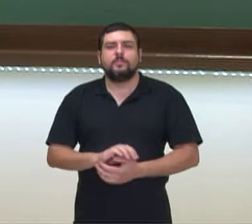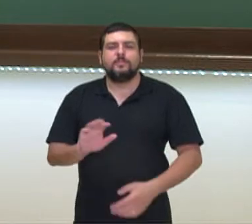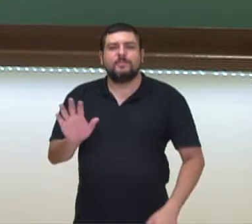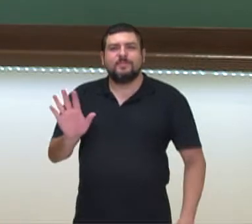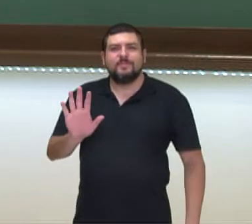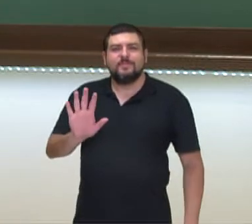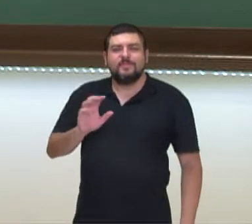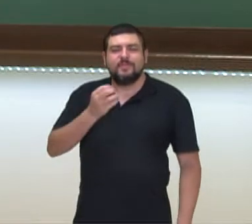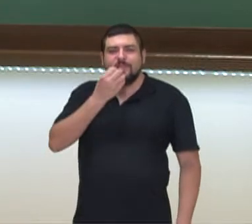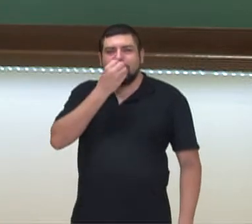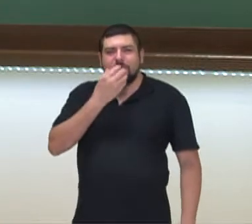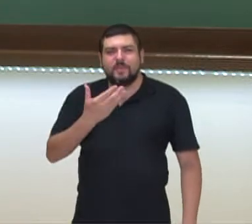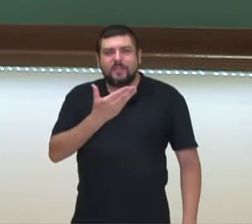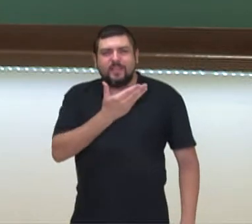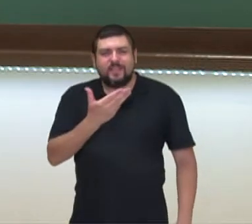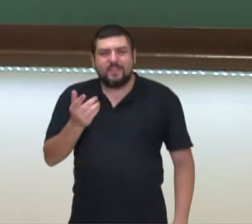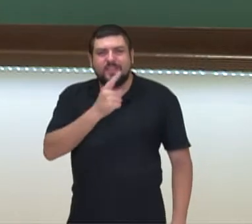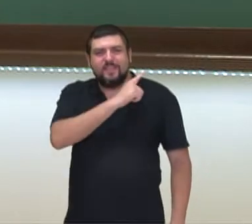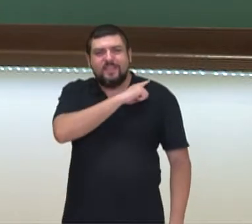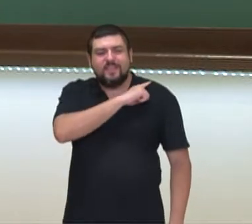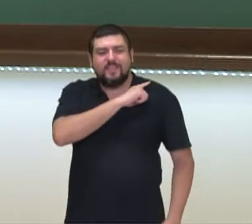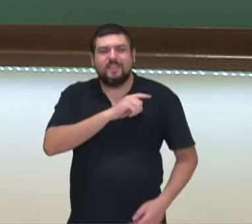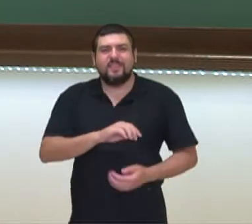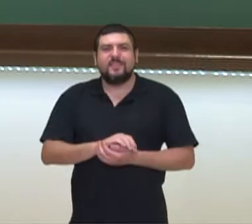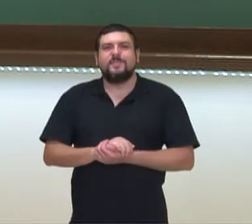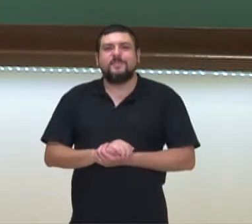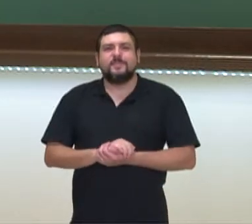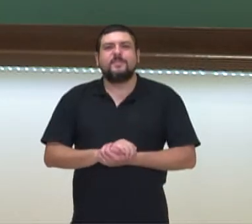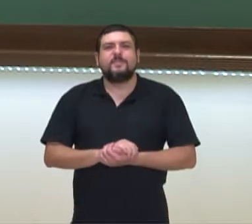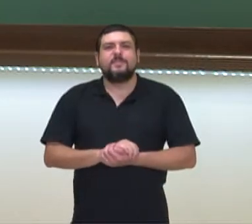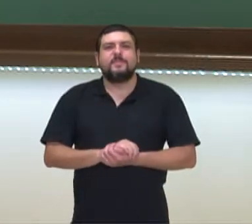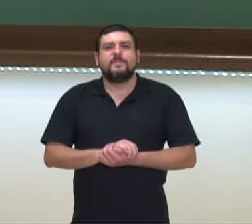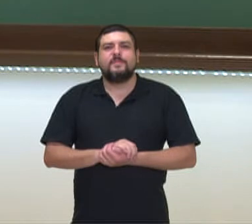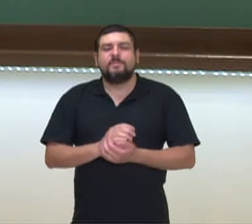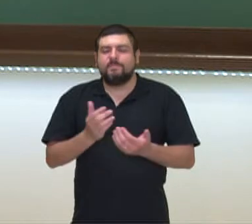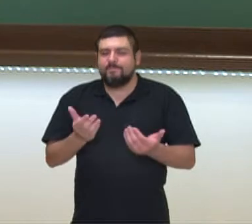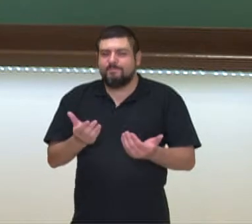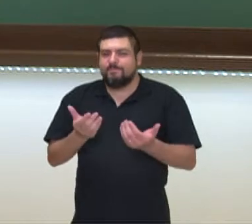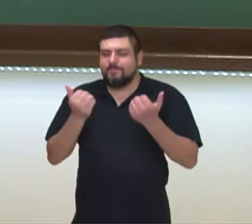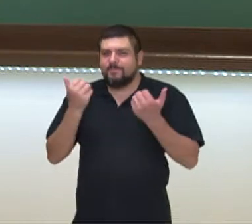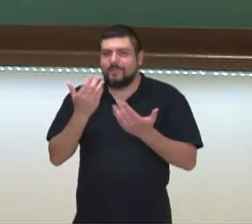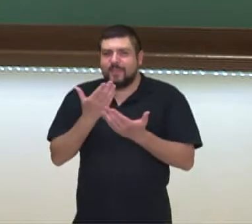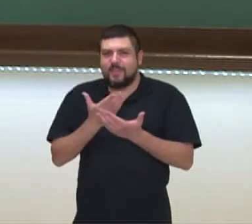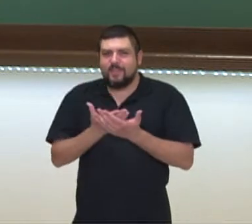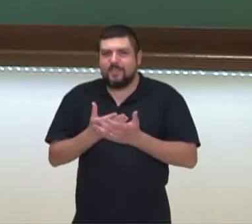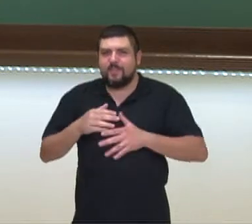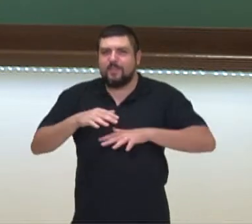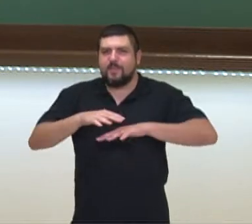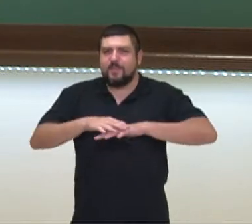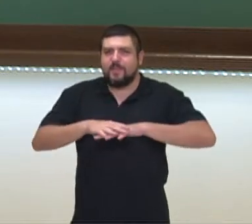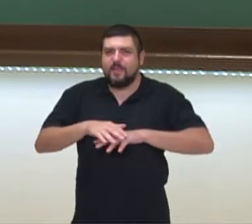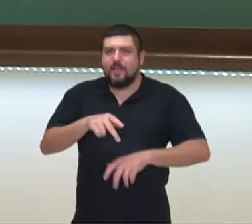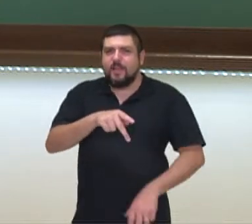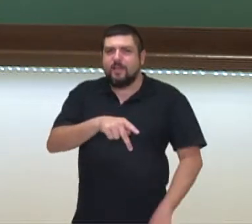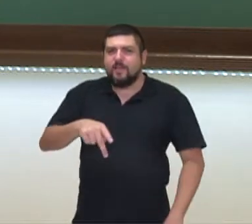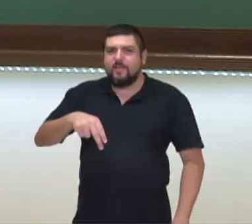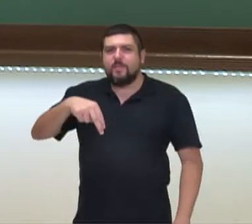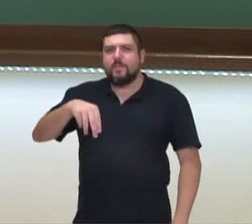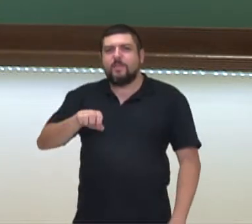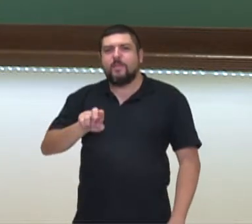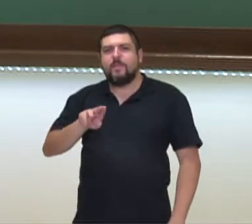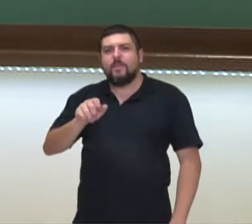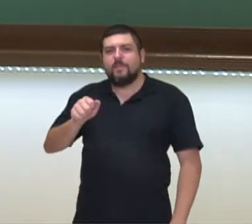Olá, galerinha da primeira série do ensino médio. Tudo bem com vocês? Bora lá para mais uma aulinha de matemática aqui com a professora Neumar?